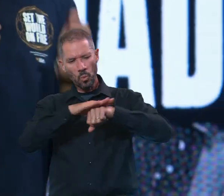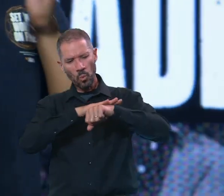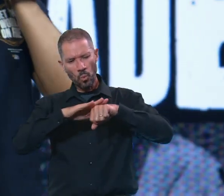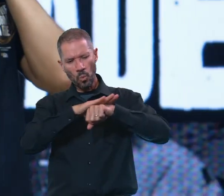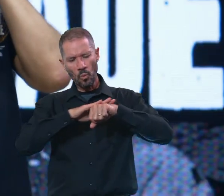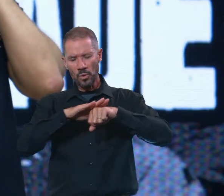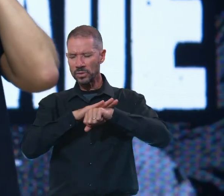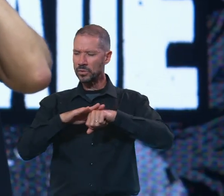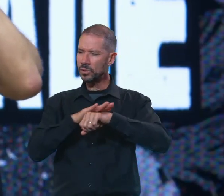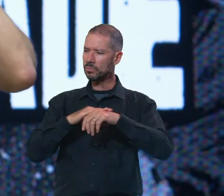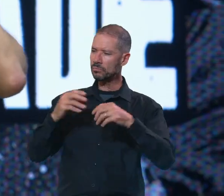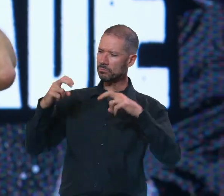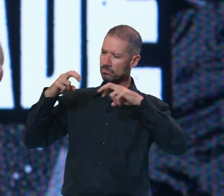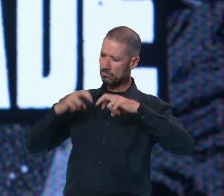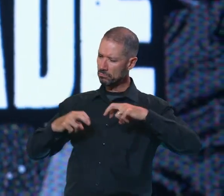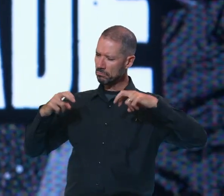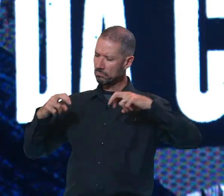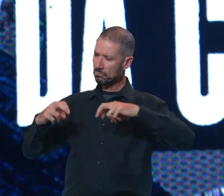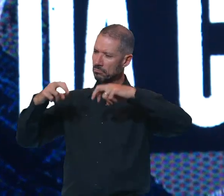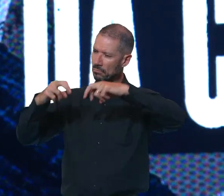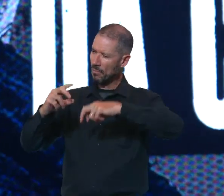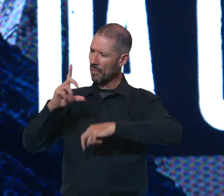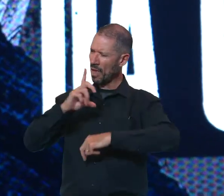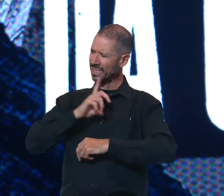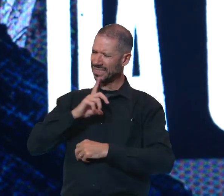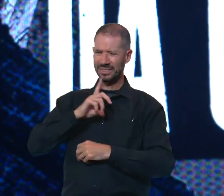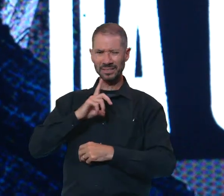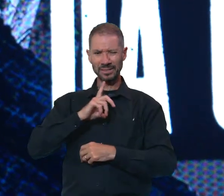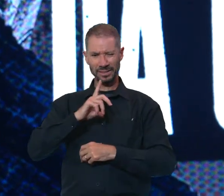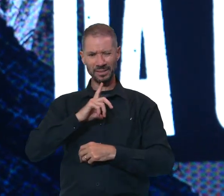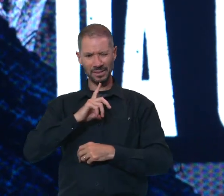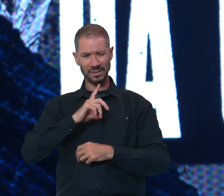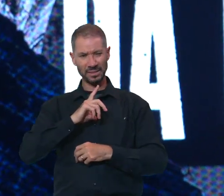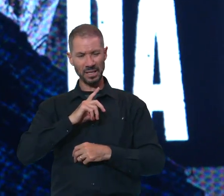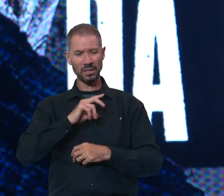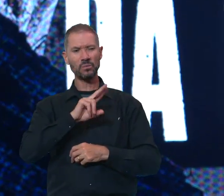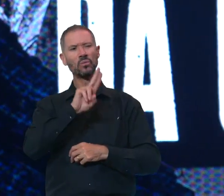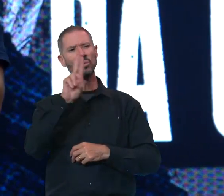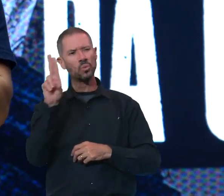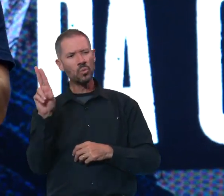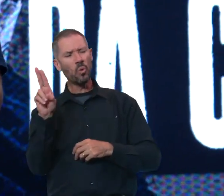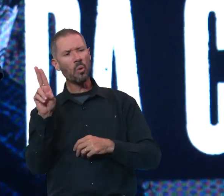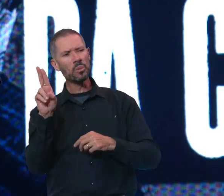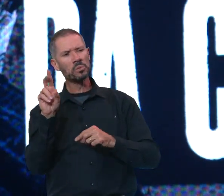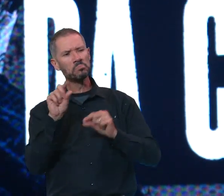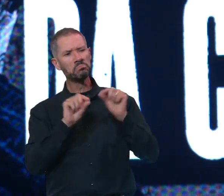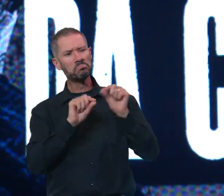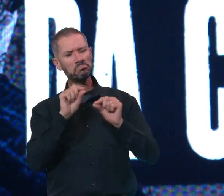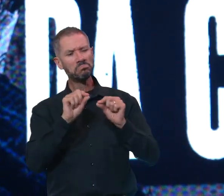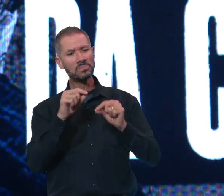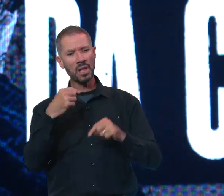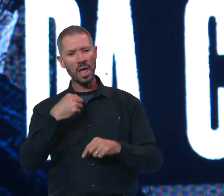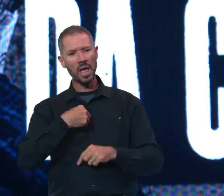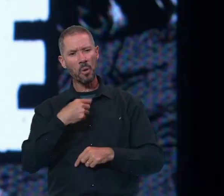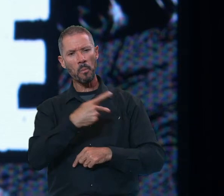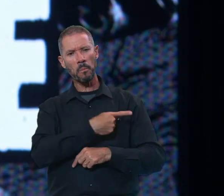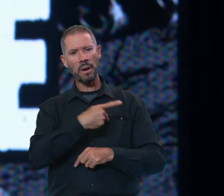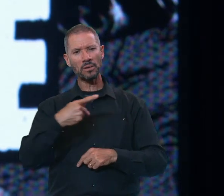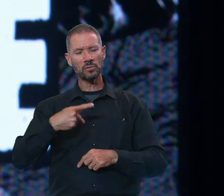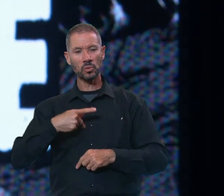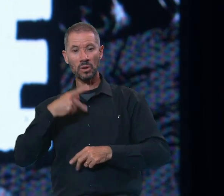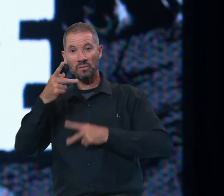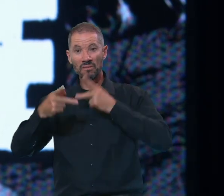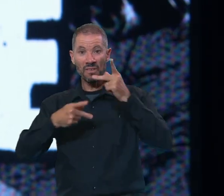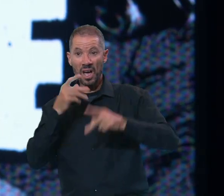ao meu respeito, dizendo que tinha um nome que eles estavam me chamando. E falavam que eu era o pastor que fala muito